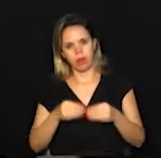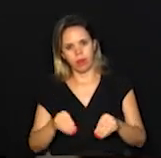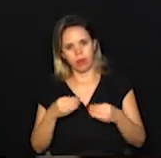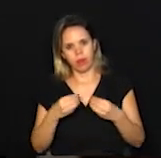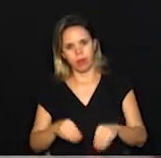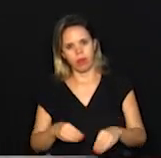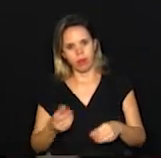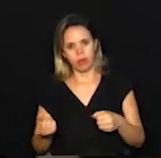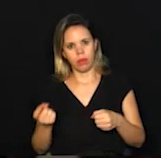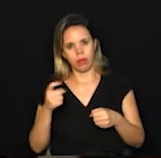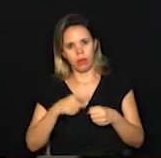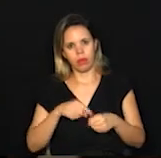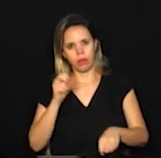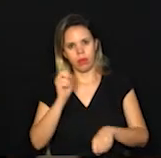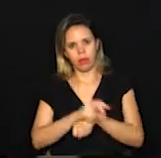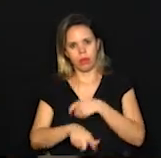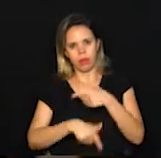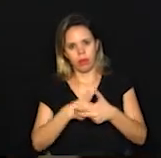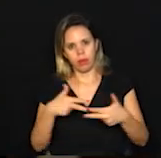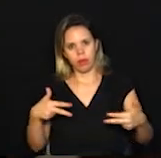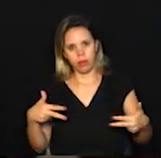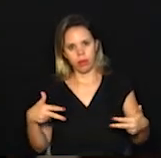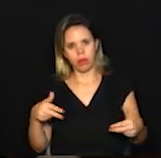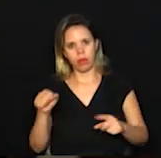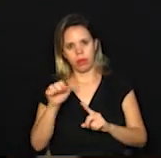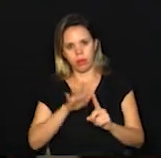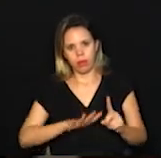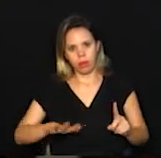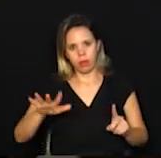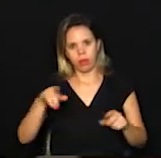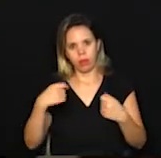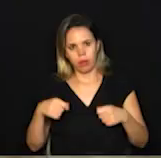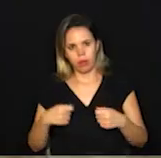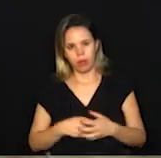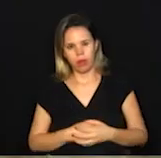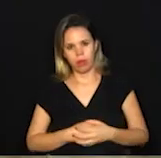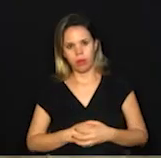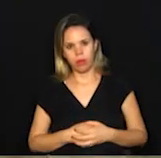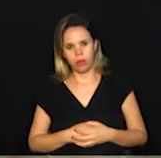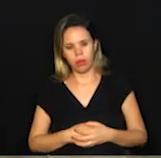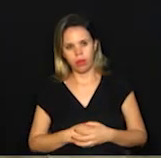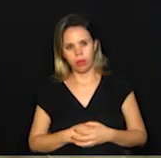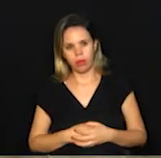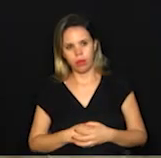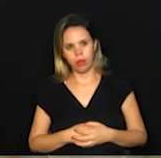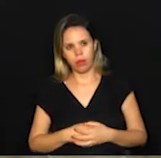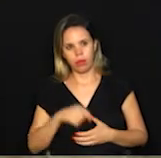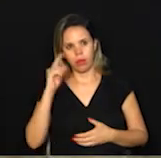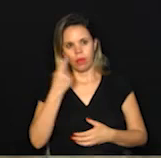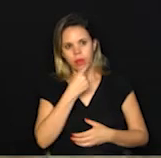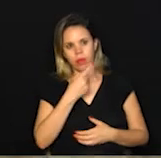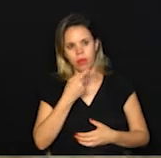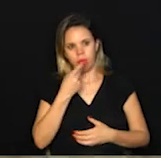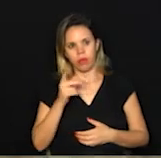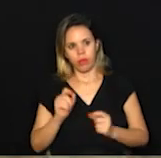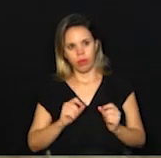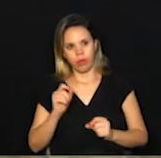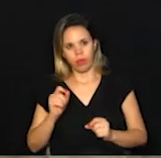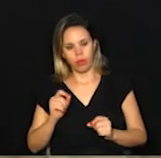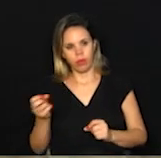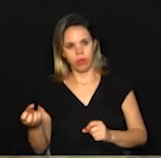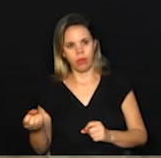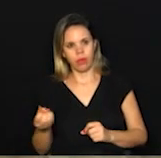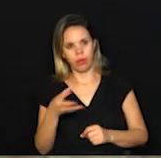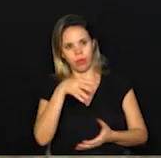prejudica na retomada dos empregos e que a sociedade tanto precisa. Minabreu, agora a gente fala sobre o